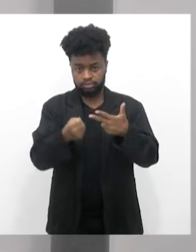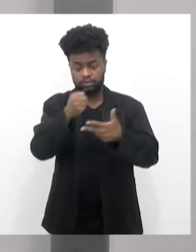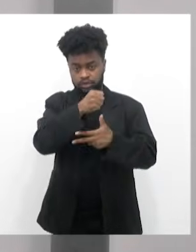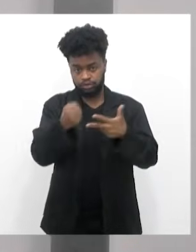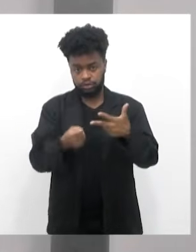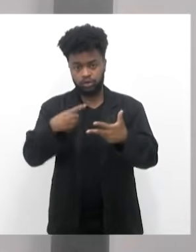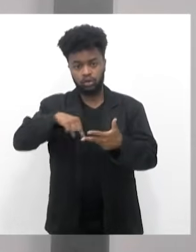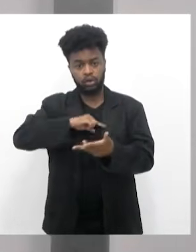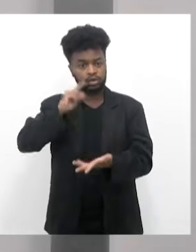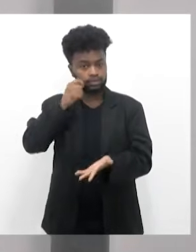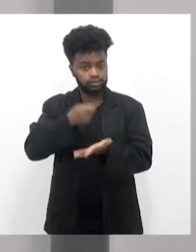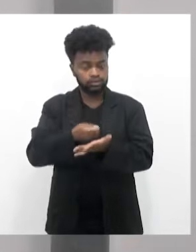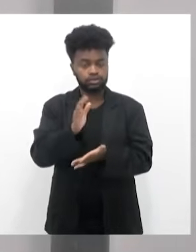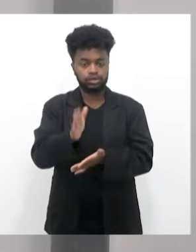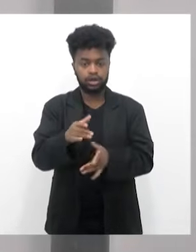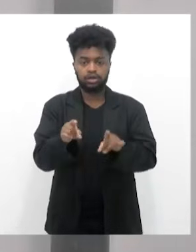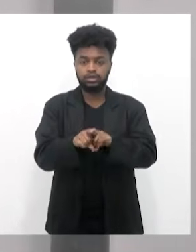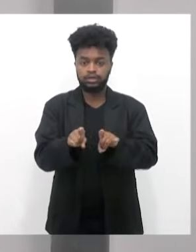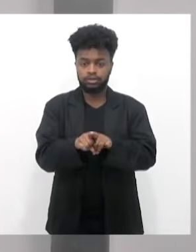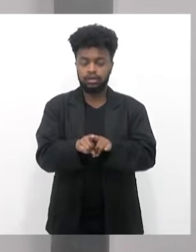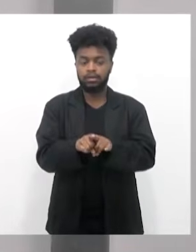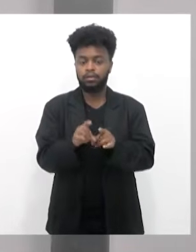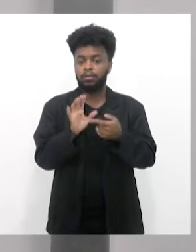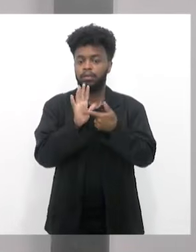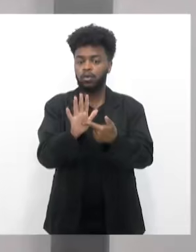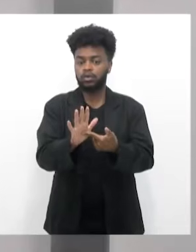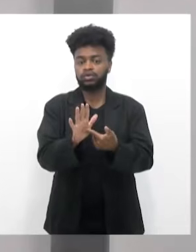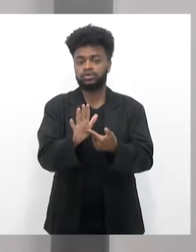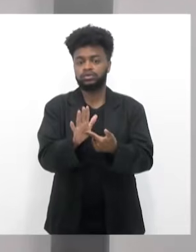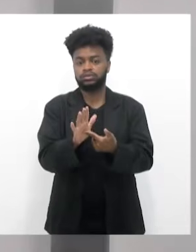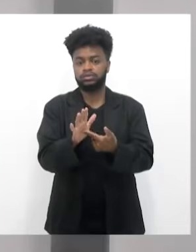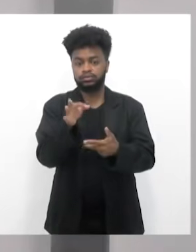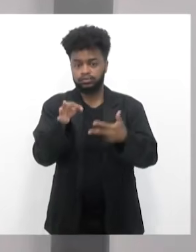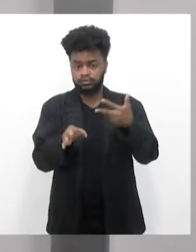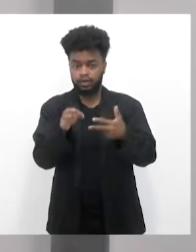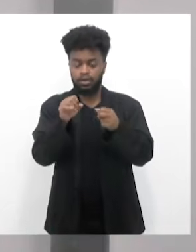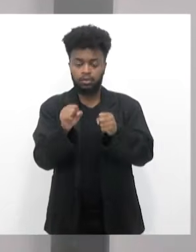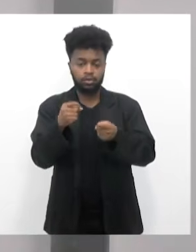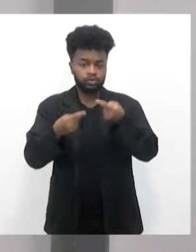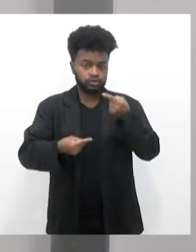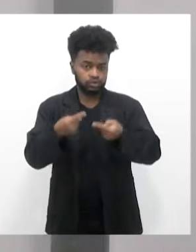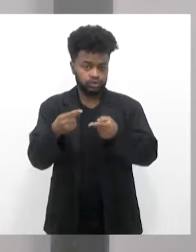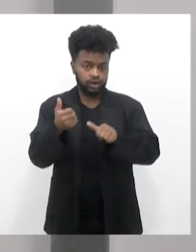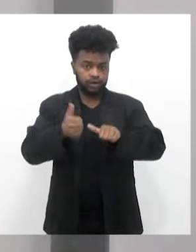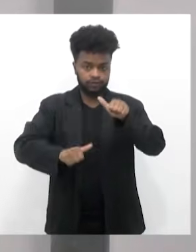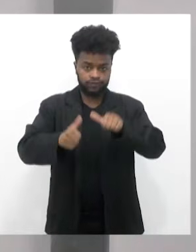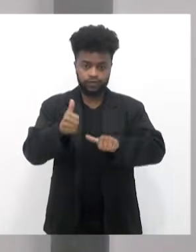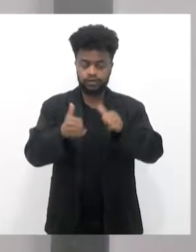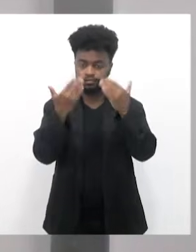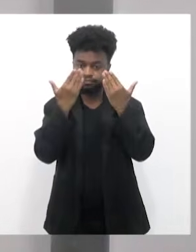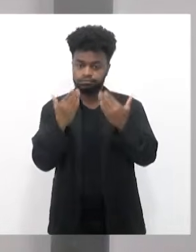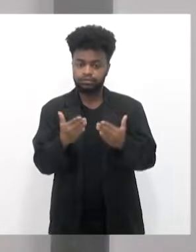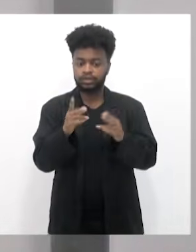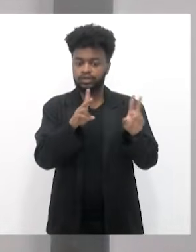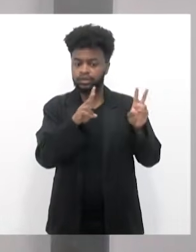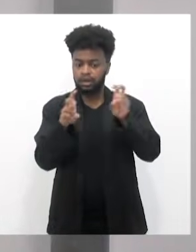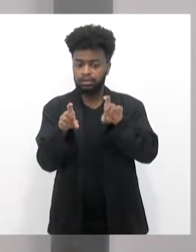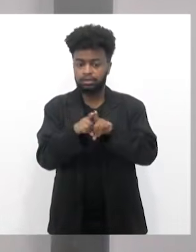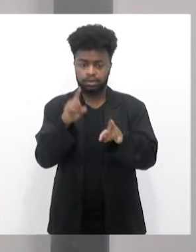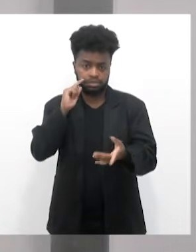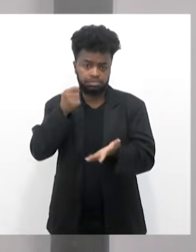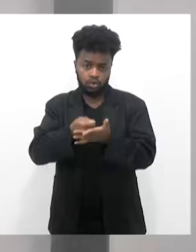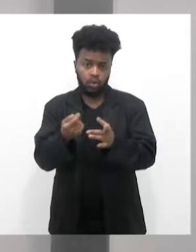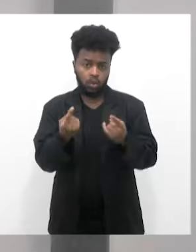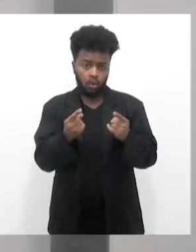aqui, pressupõe que o Poder Judiciário pode, evidentemente, discutir, analisar, revisitar qualquer matéria e decidir contrário a